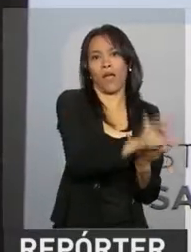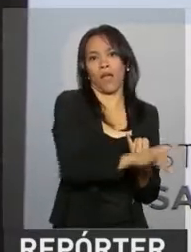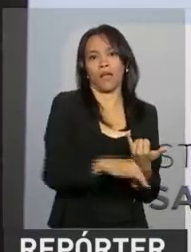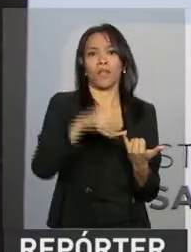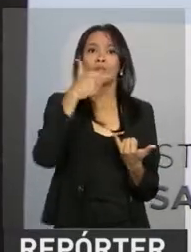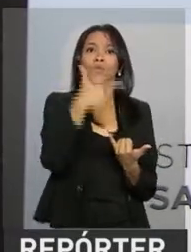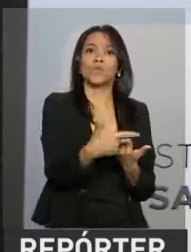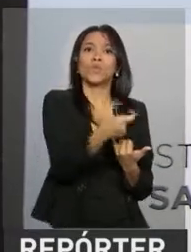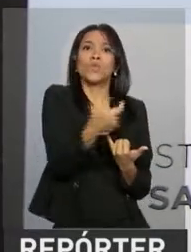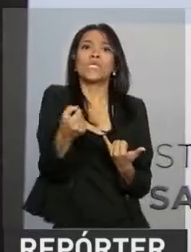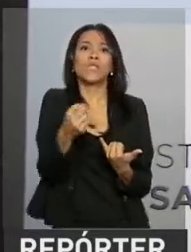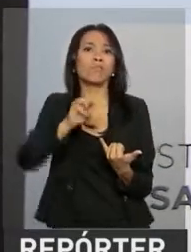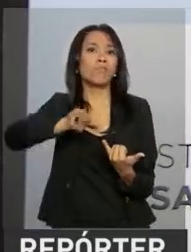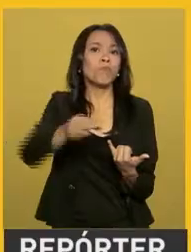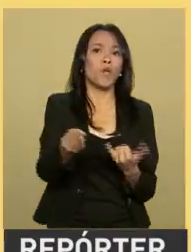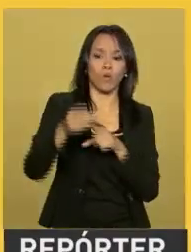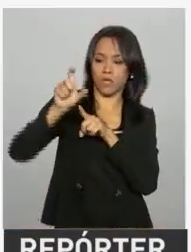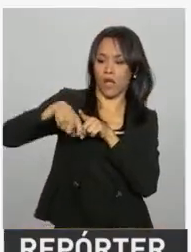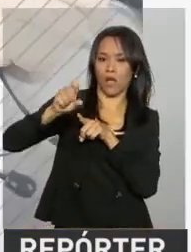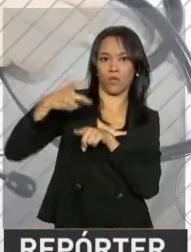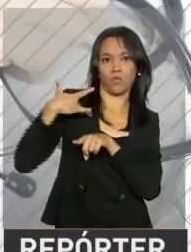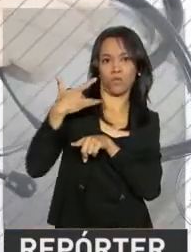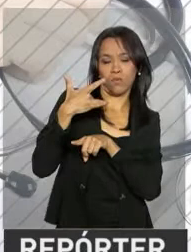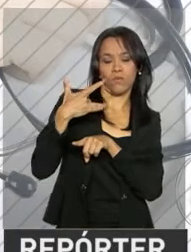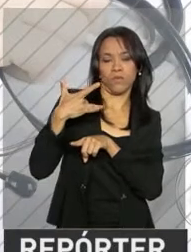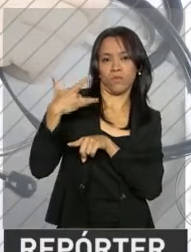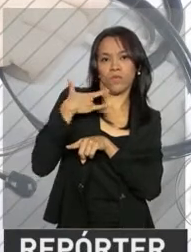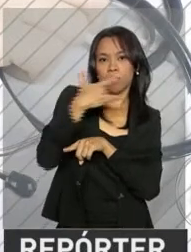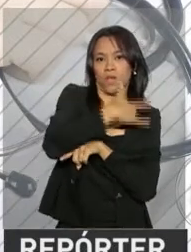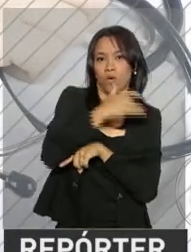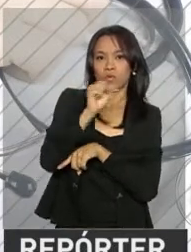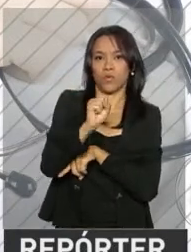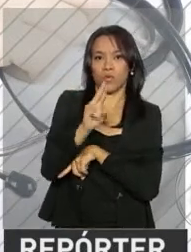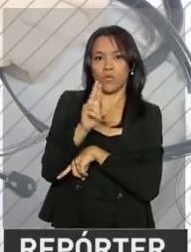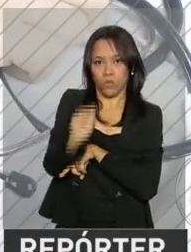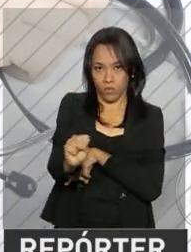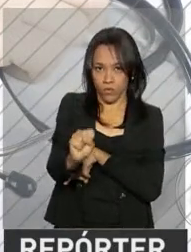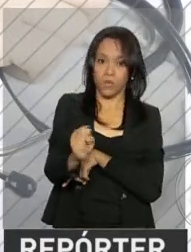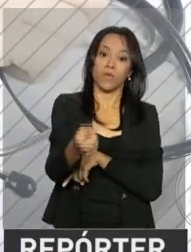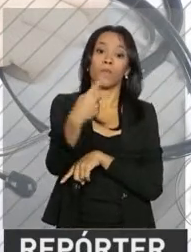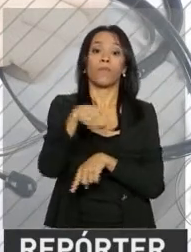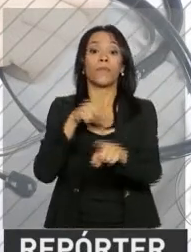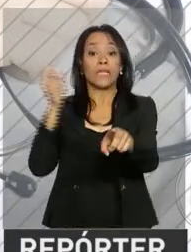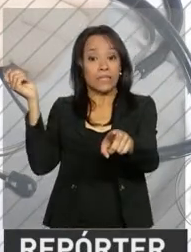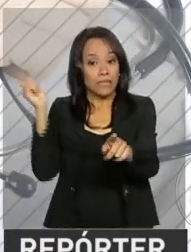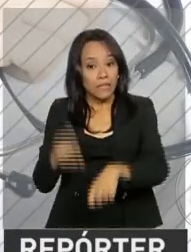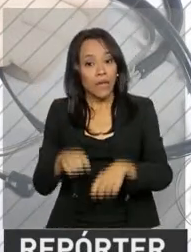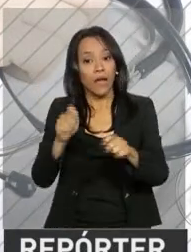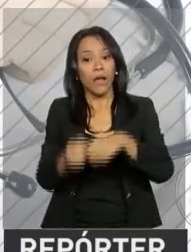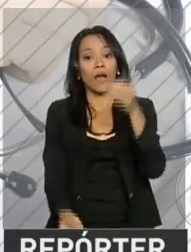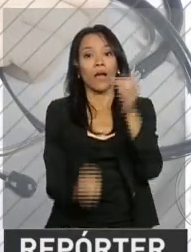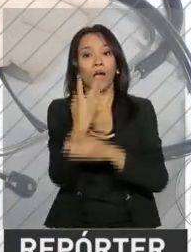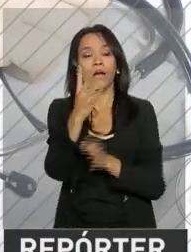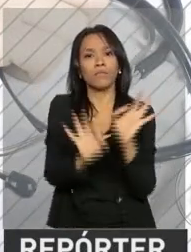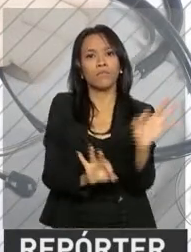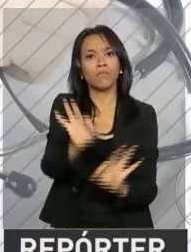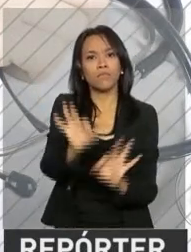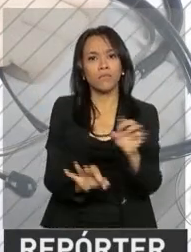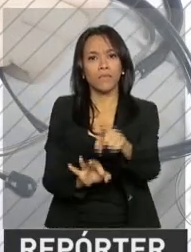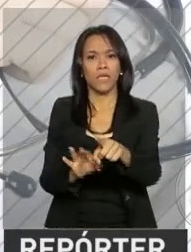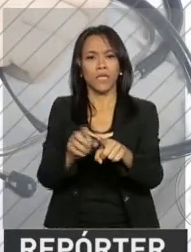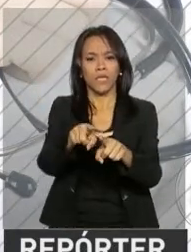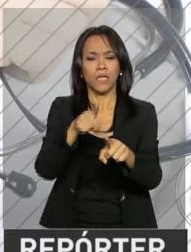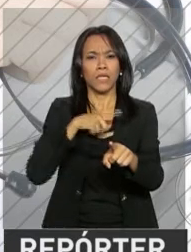200 milhões de cartões jesus com equipamento será possível implantar o registro eletrônico de saúde e